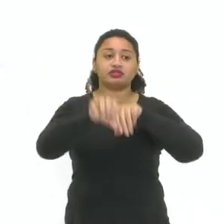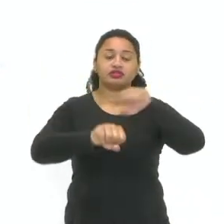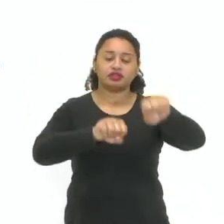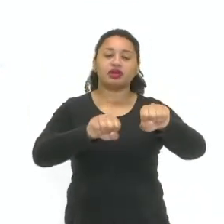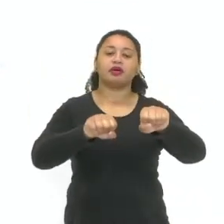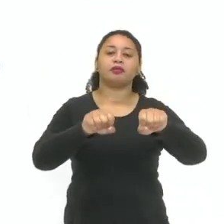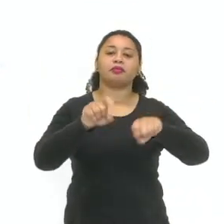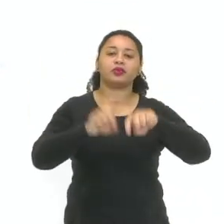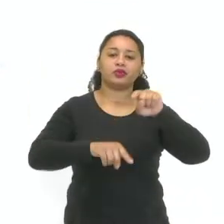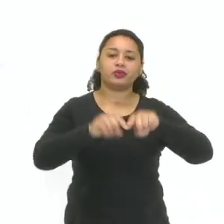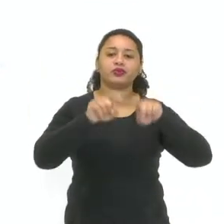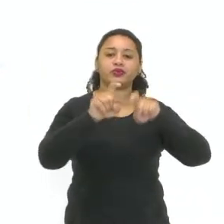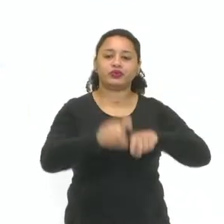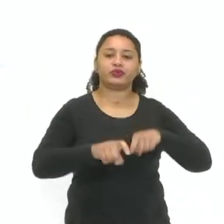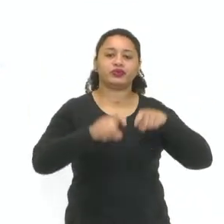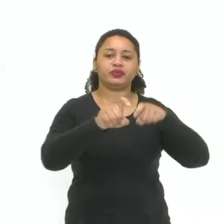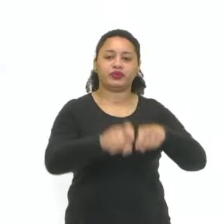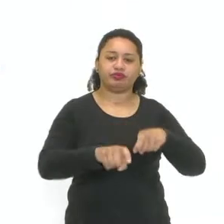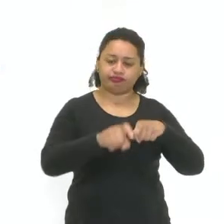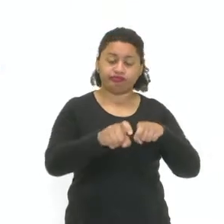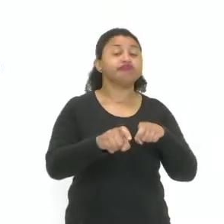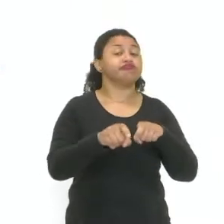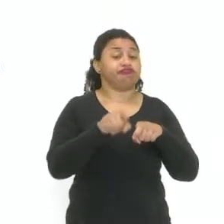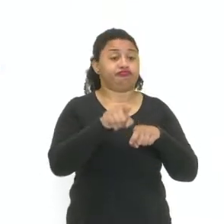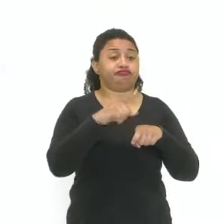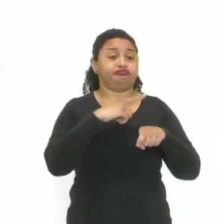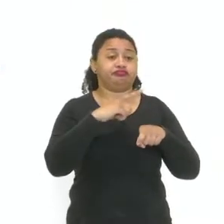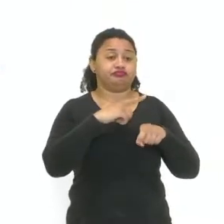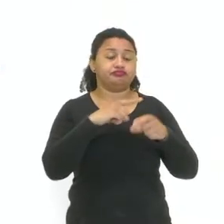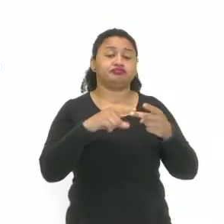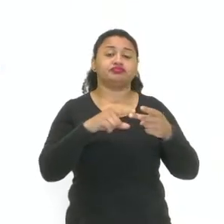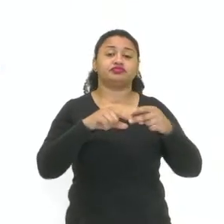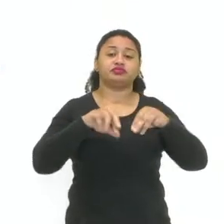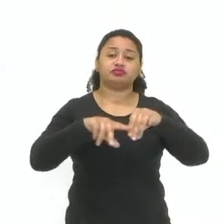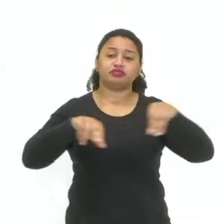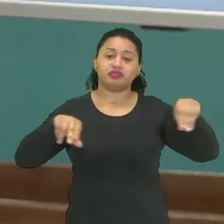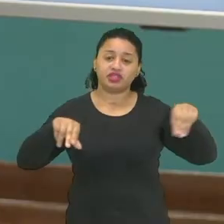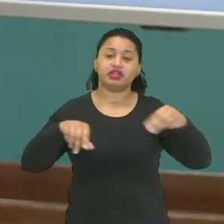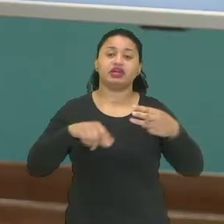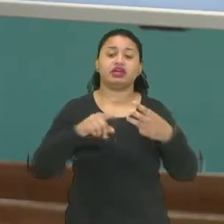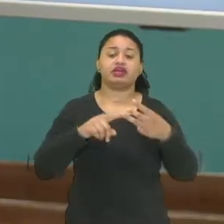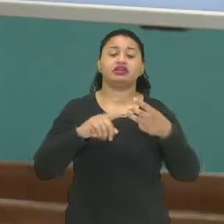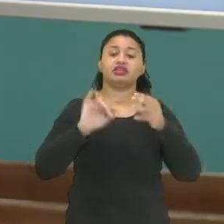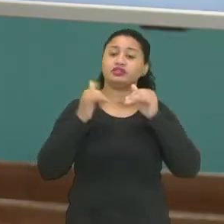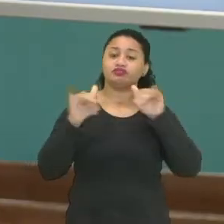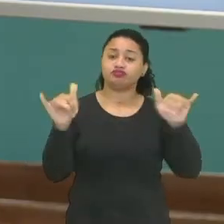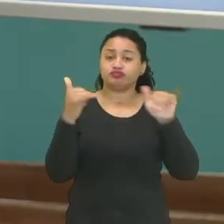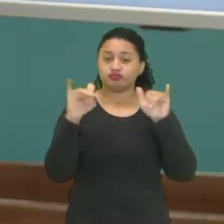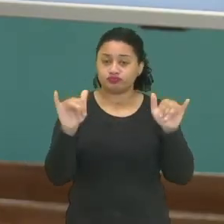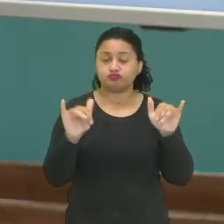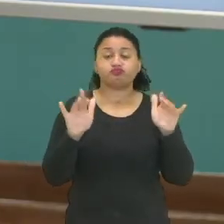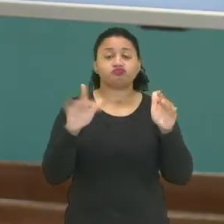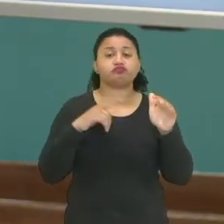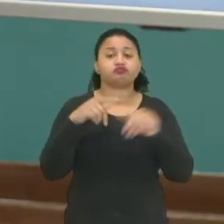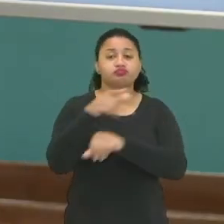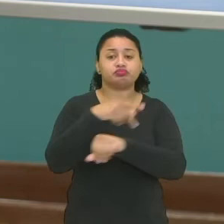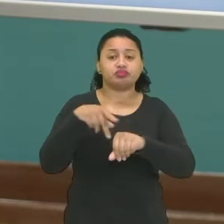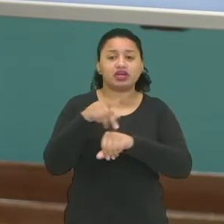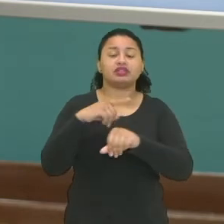produtos agrícolas, então tem produção agrícola lá, minerais e energéticos. Portanto, são países